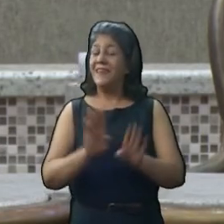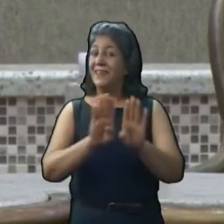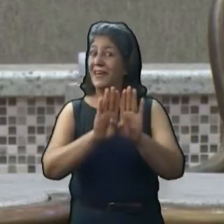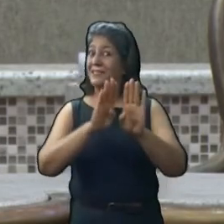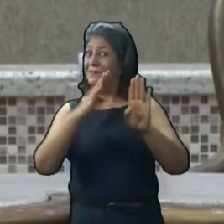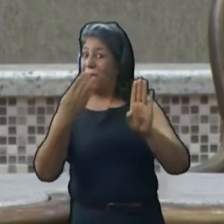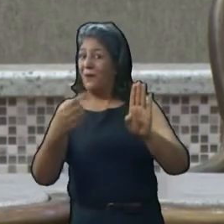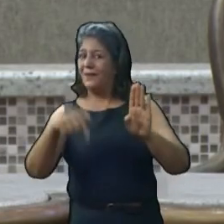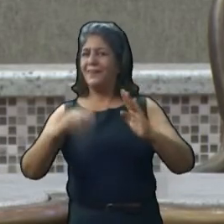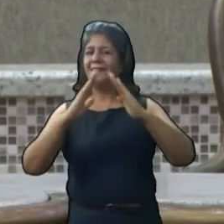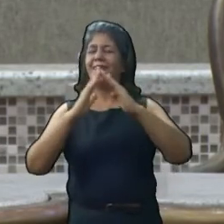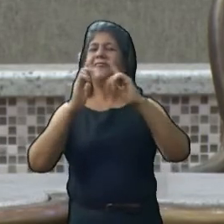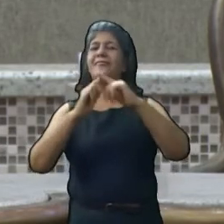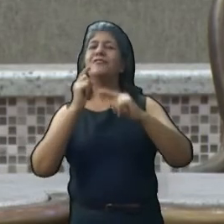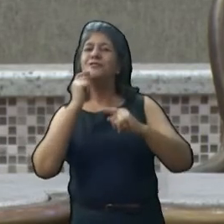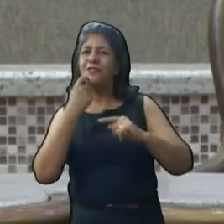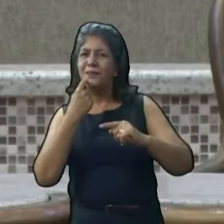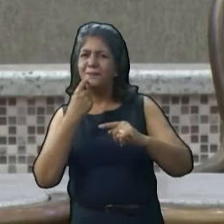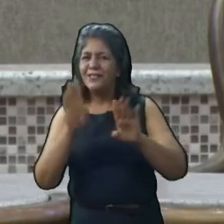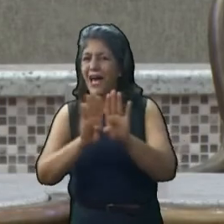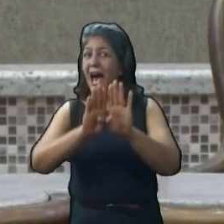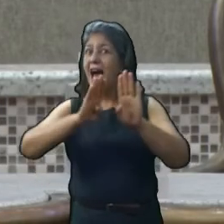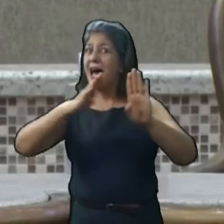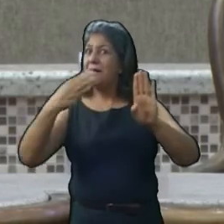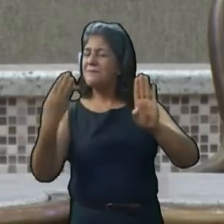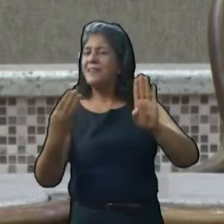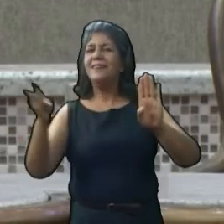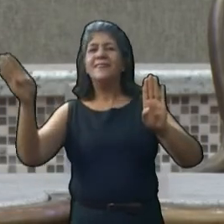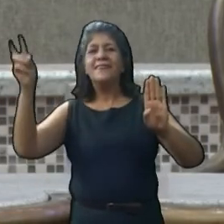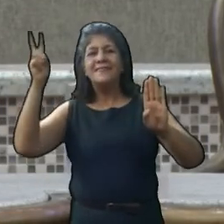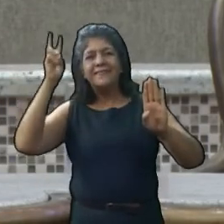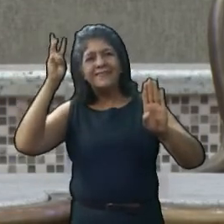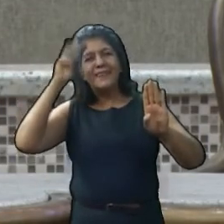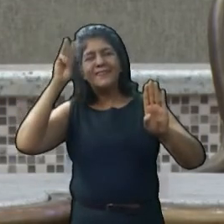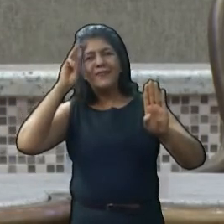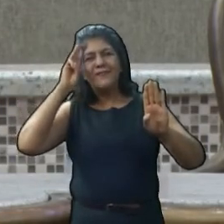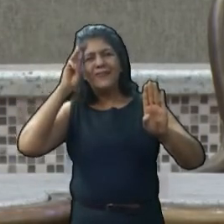portas este tempo estarão abertas na terça-feira e centenas de pessoas